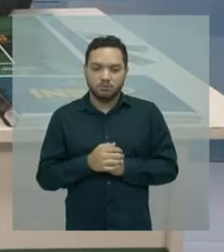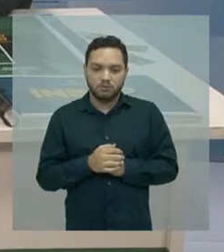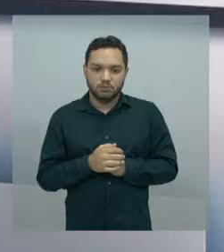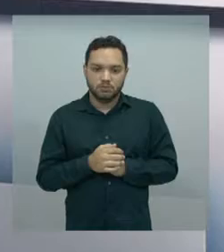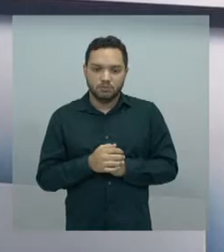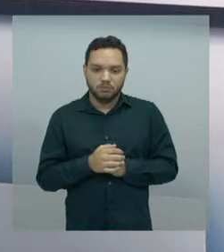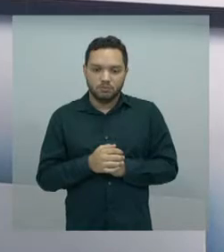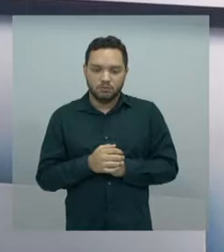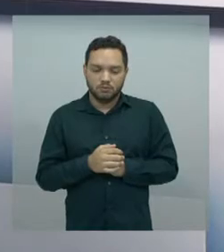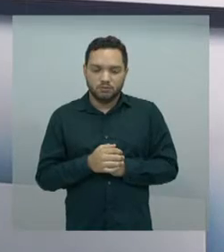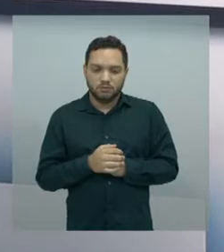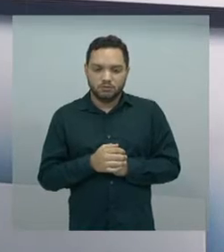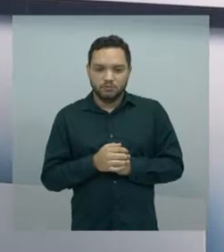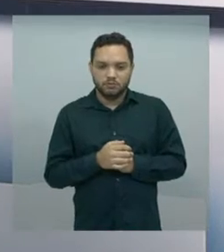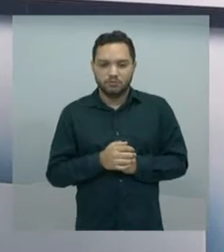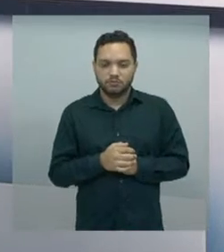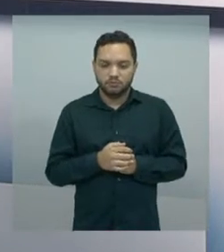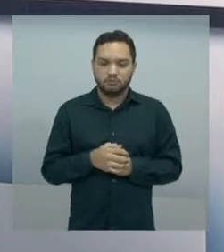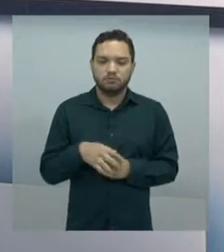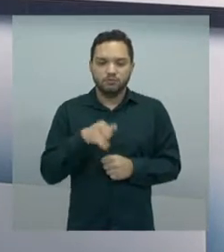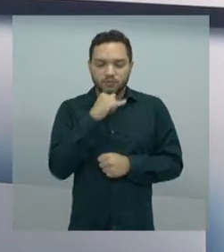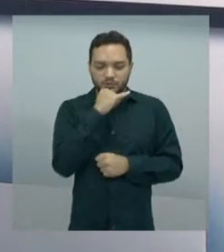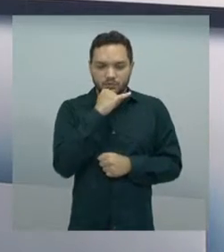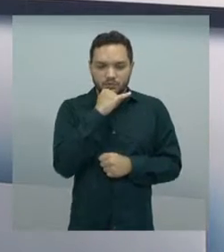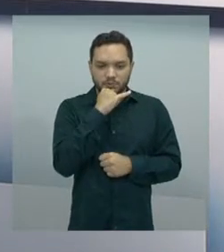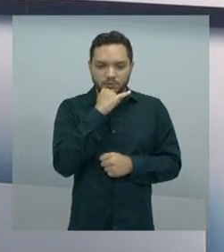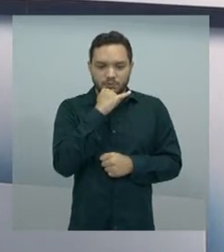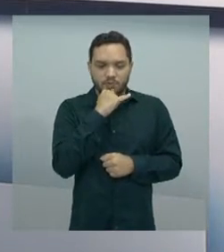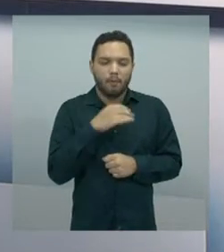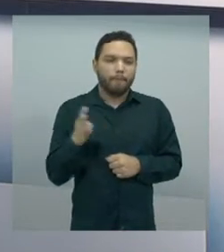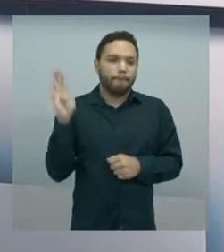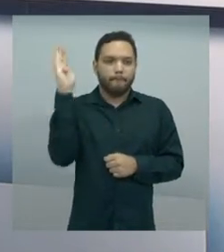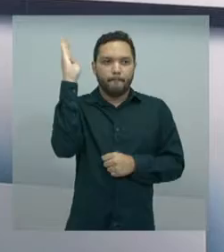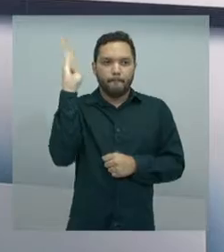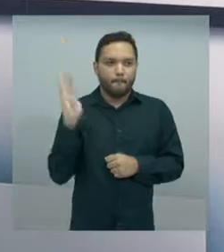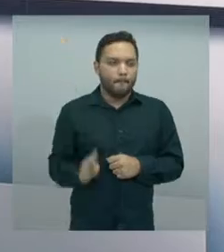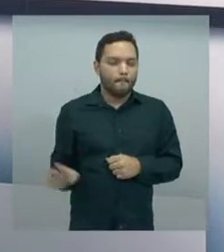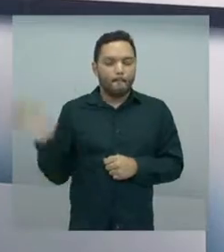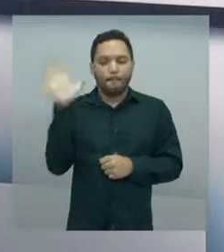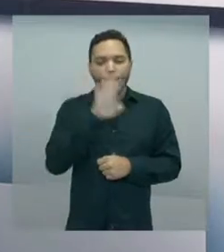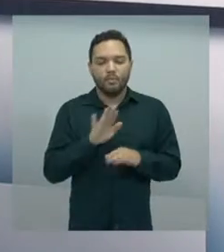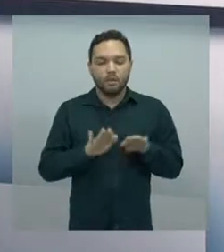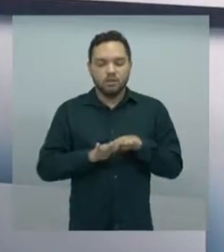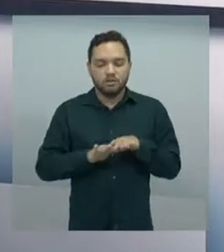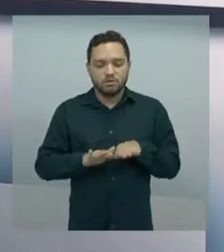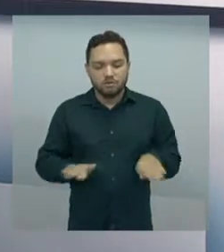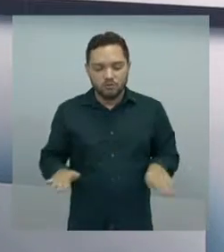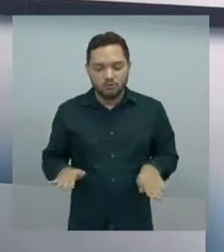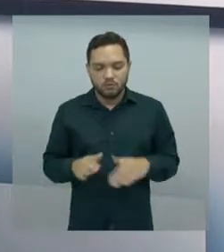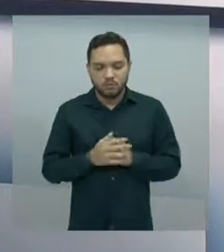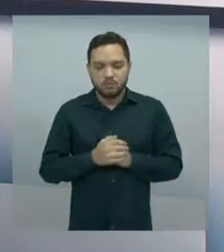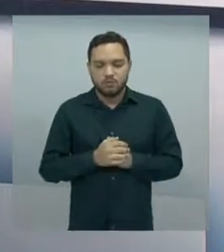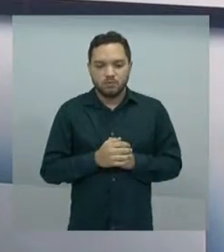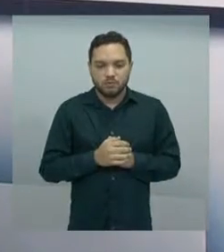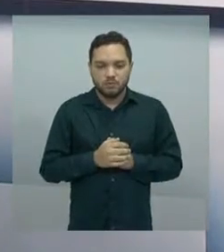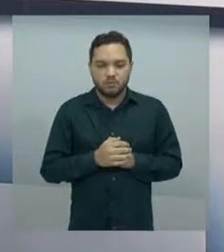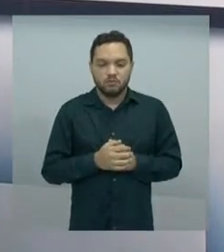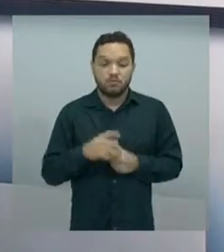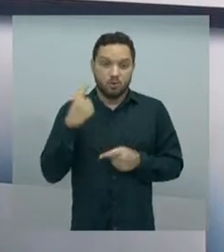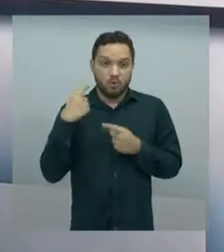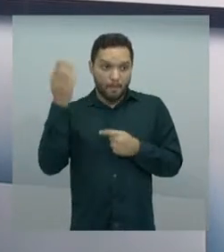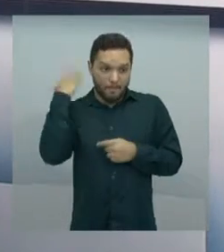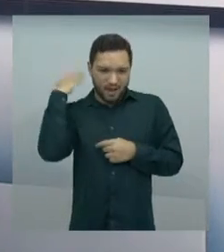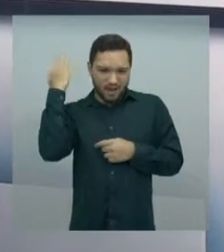chaga, isso é uma tristeza nacional, né? Nacional. Coisa triste. Você vê, na Idade